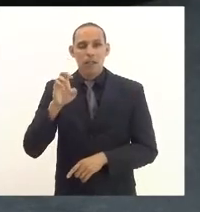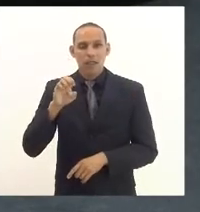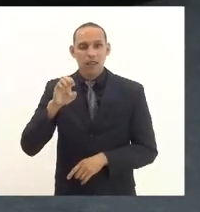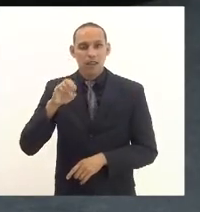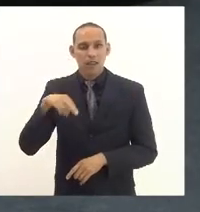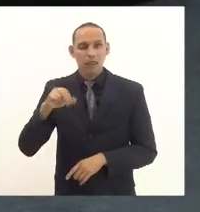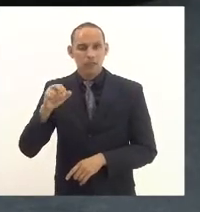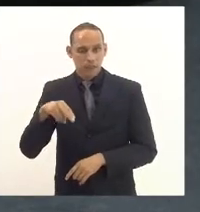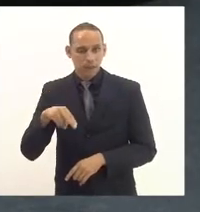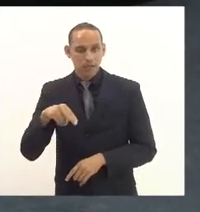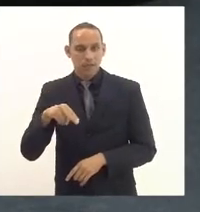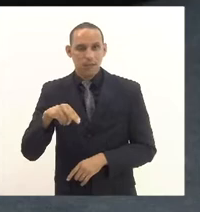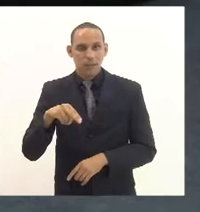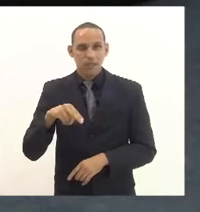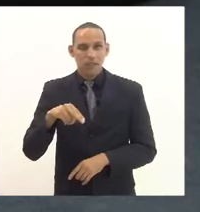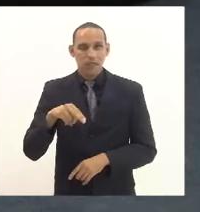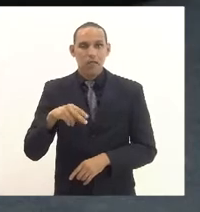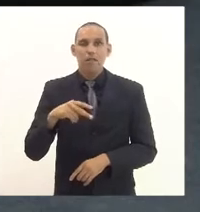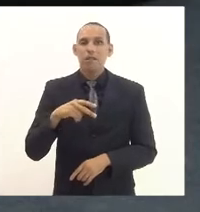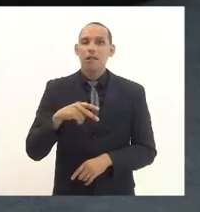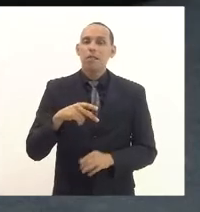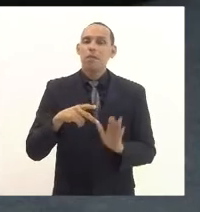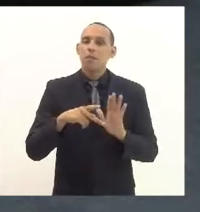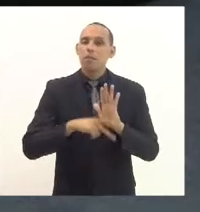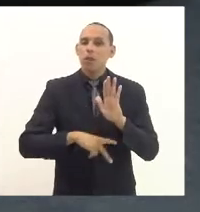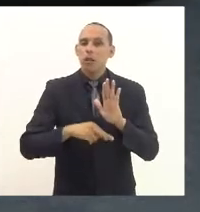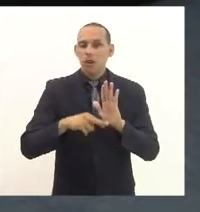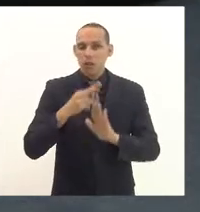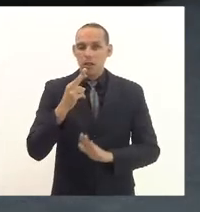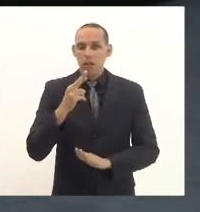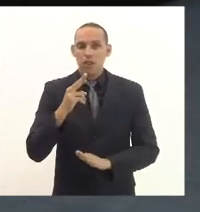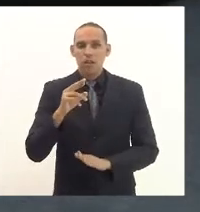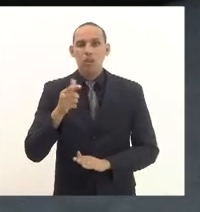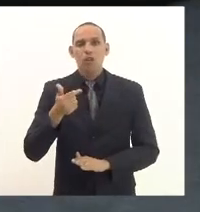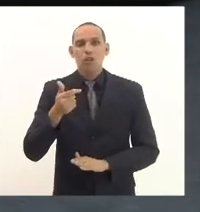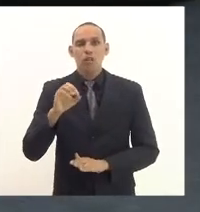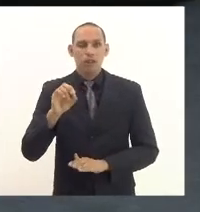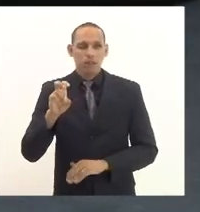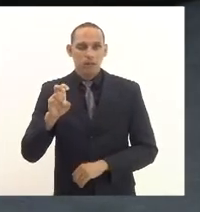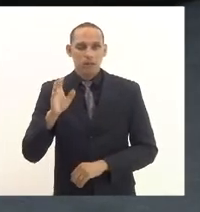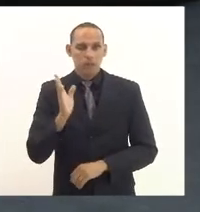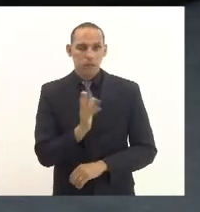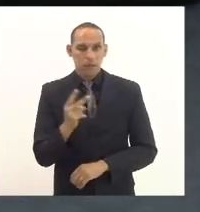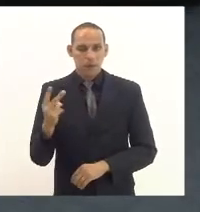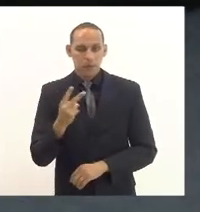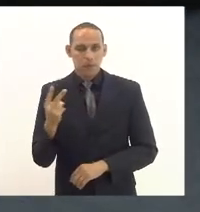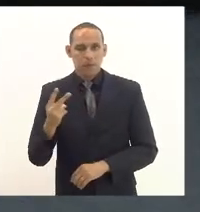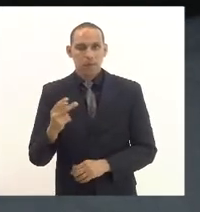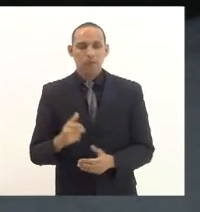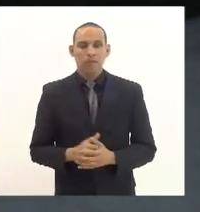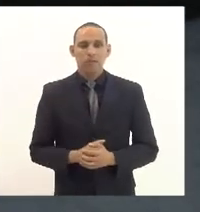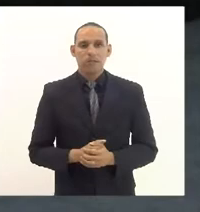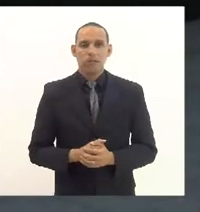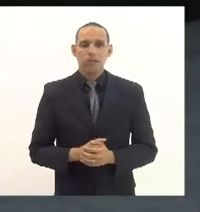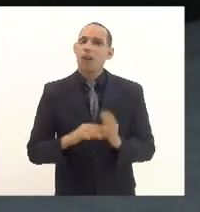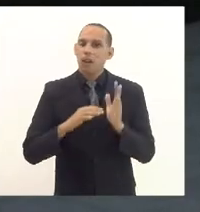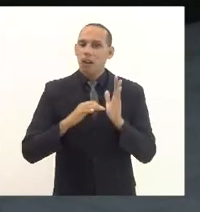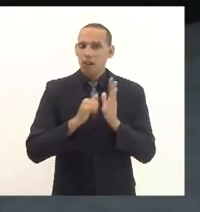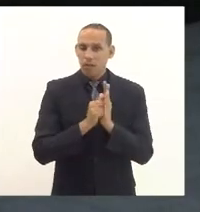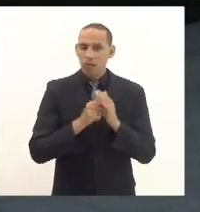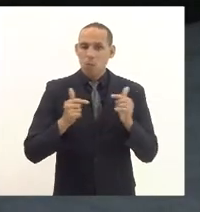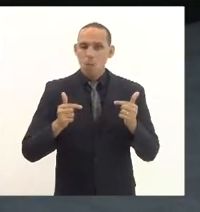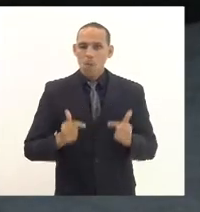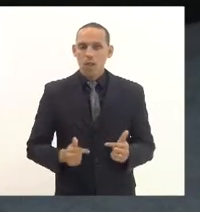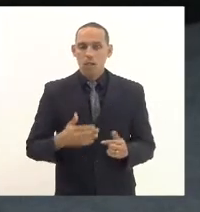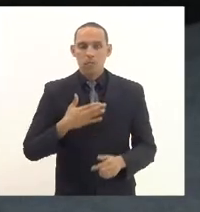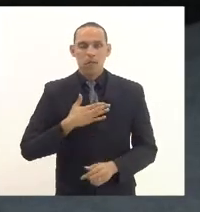Ferreirinha no projeto de resolução 1205 de 22, registrar a abstenção